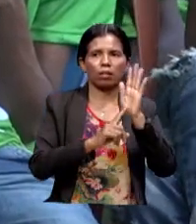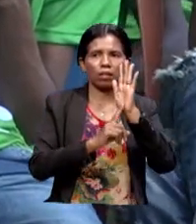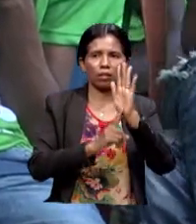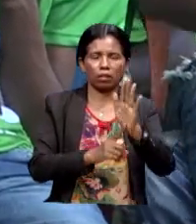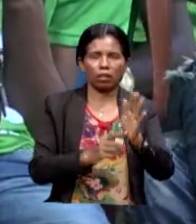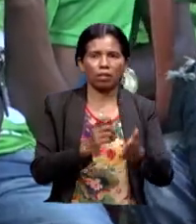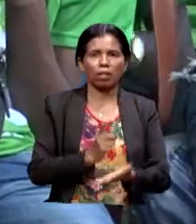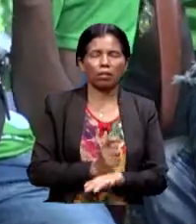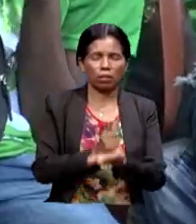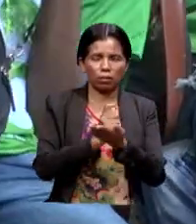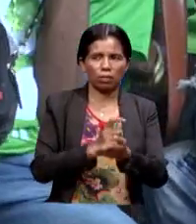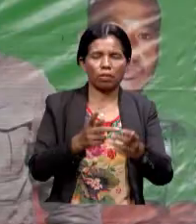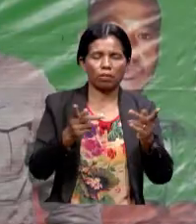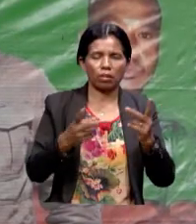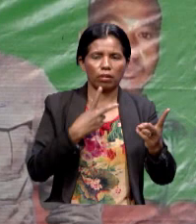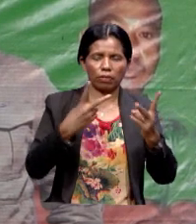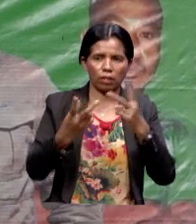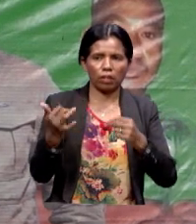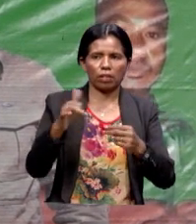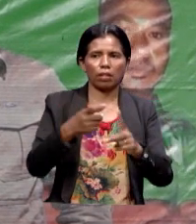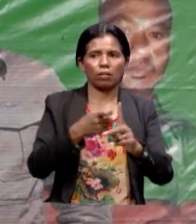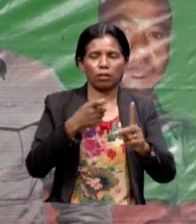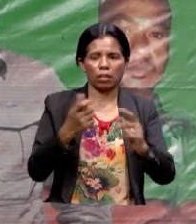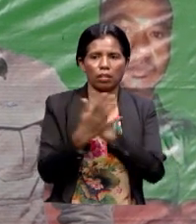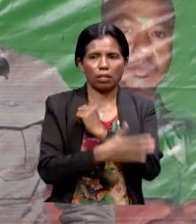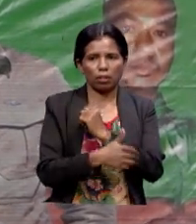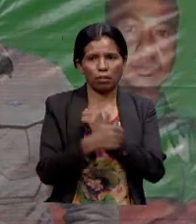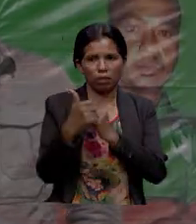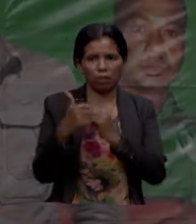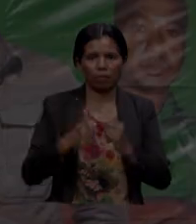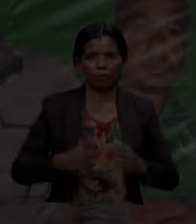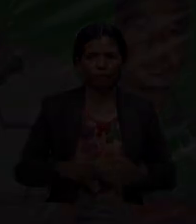zona turismo, onde bela atrai visitantes, sira russi e relior. Equipa cobertura, ZMN.